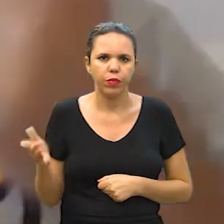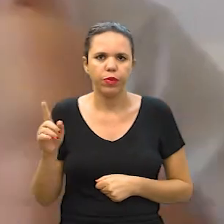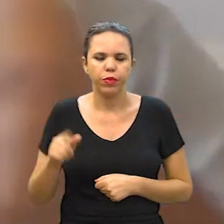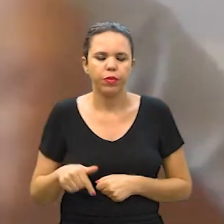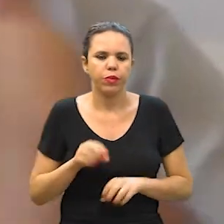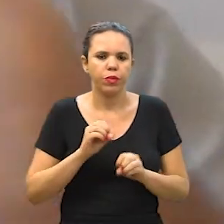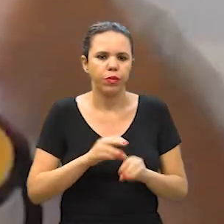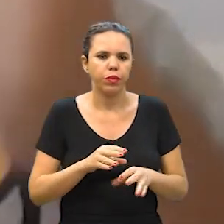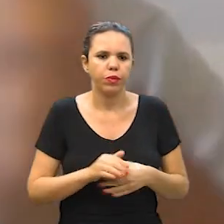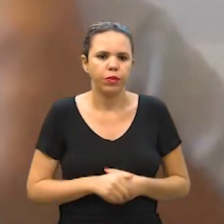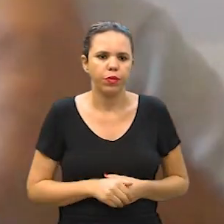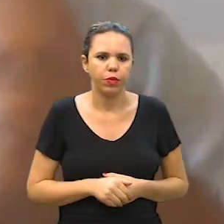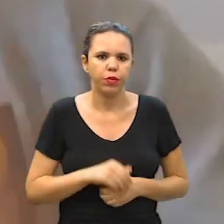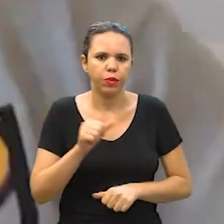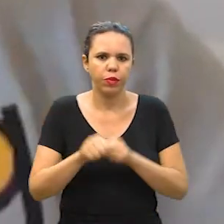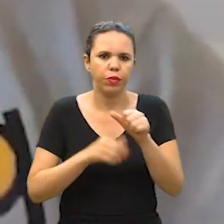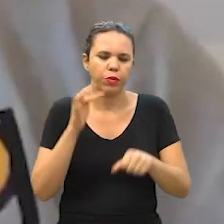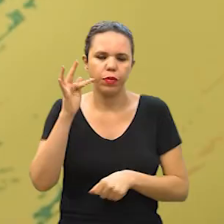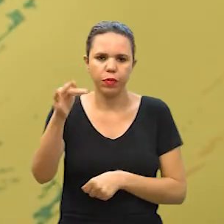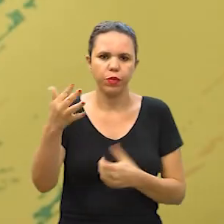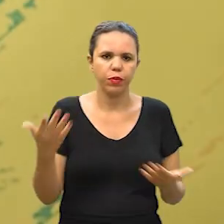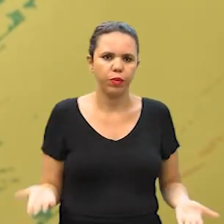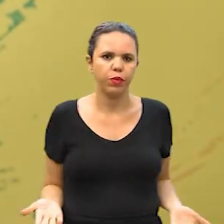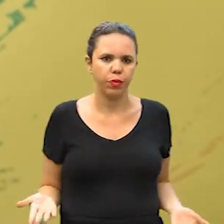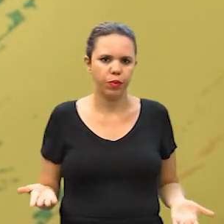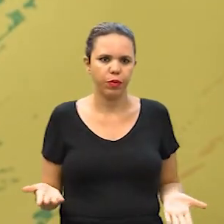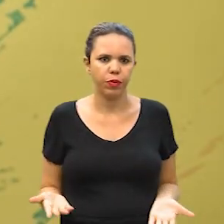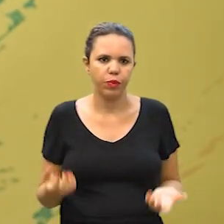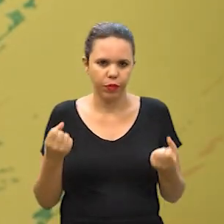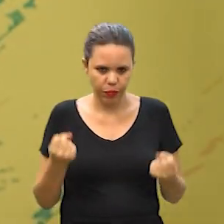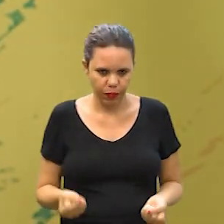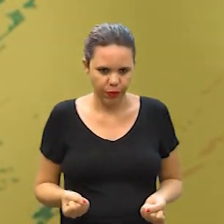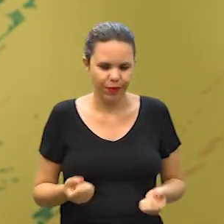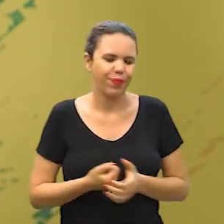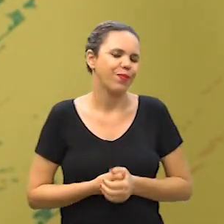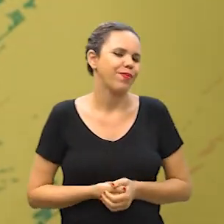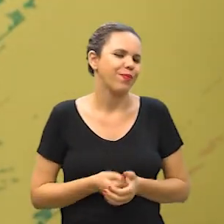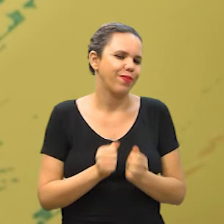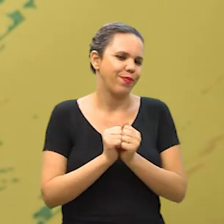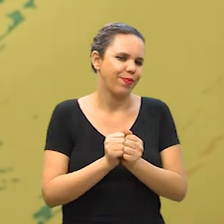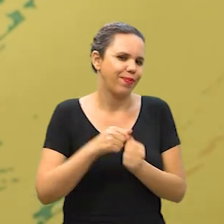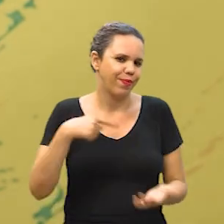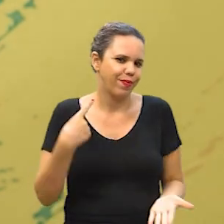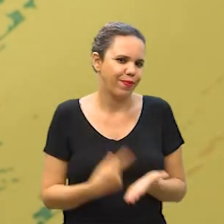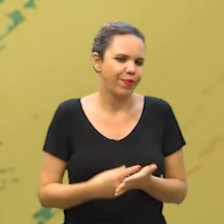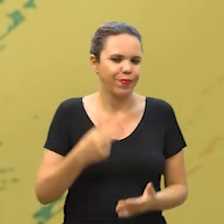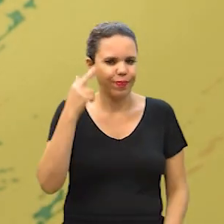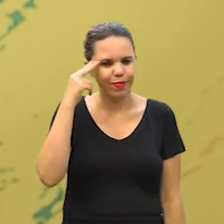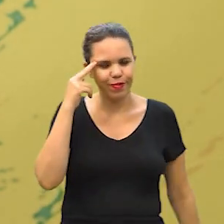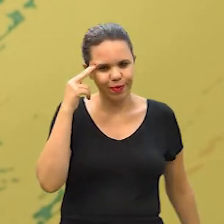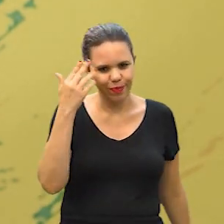aí, educação é o que muda o futuro. Vamos junto. É isso aí, tamo junto. Eu sou André